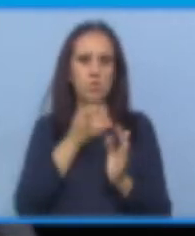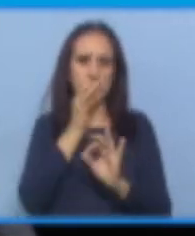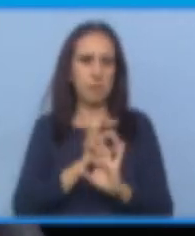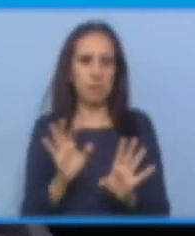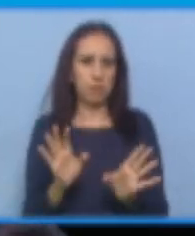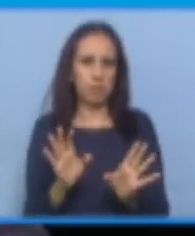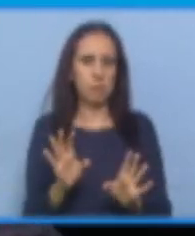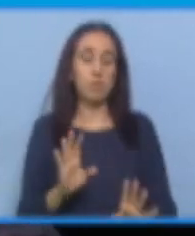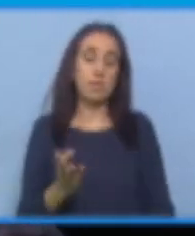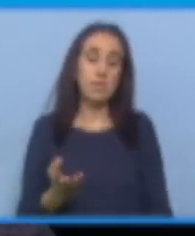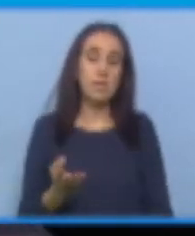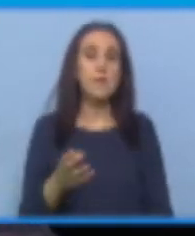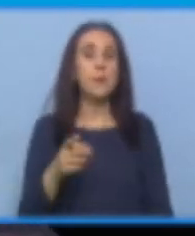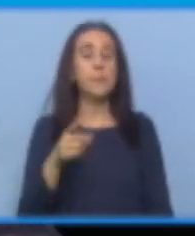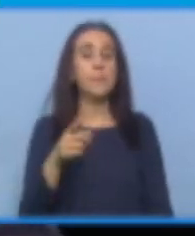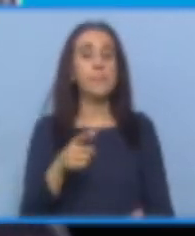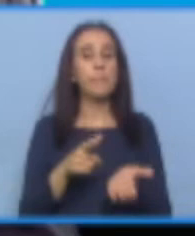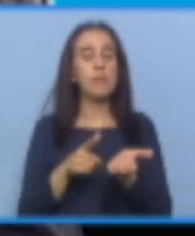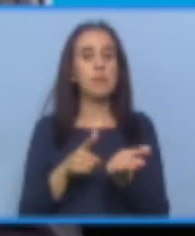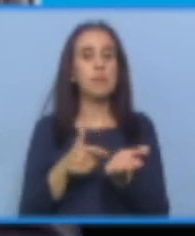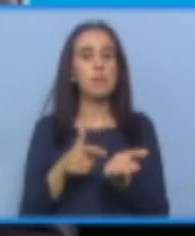portanto, é necessário